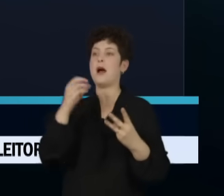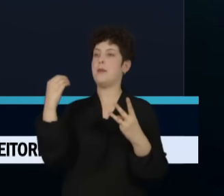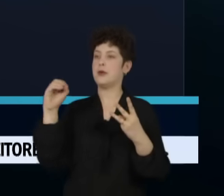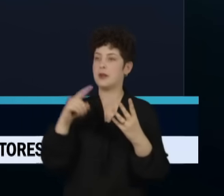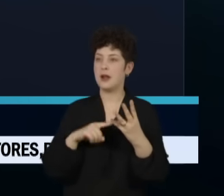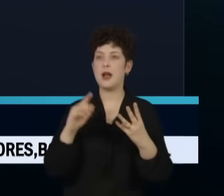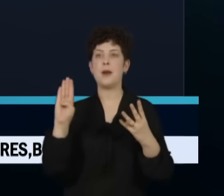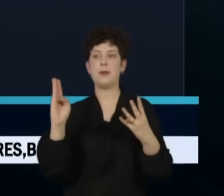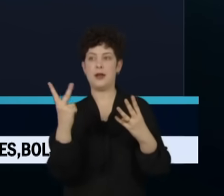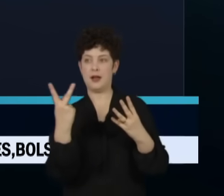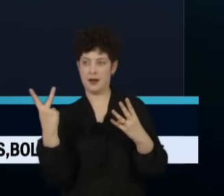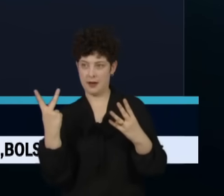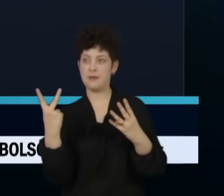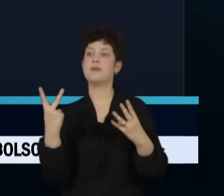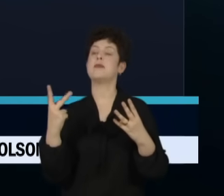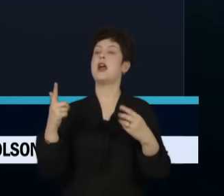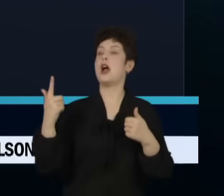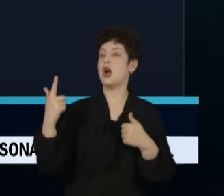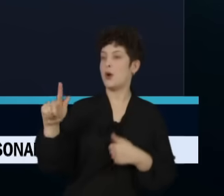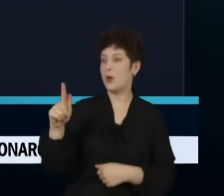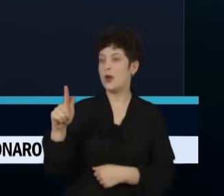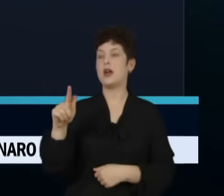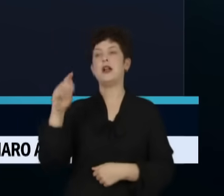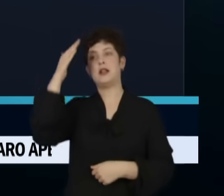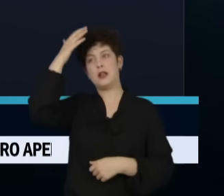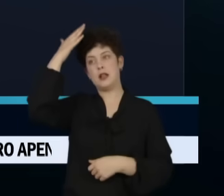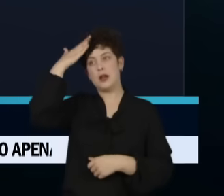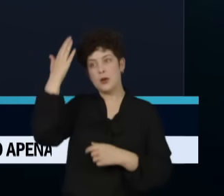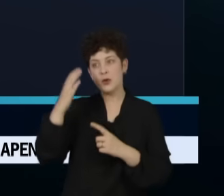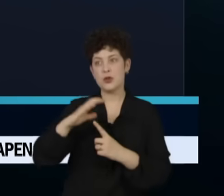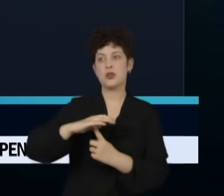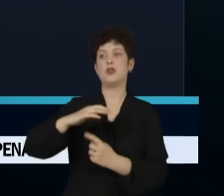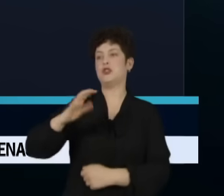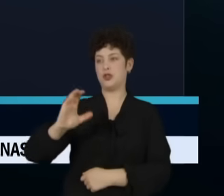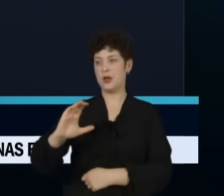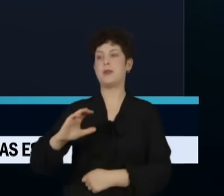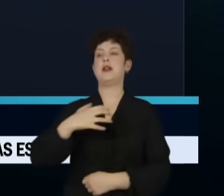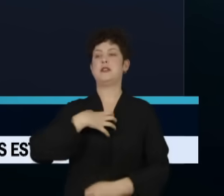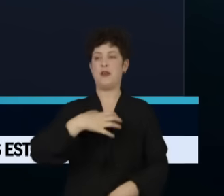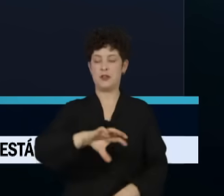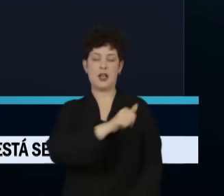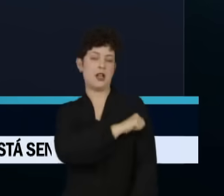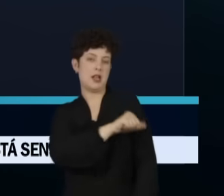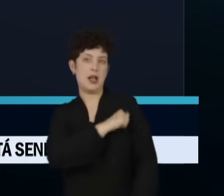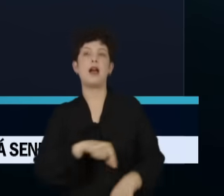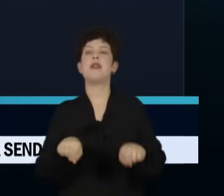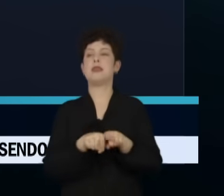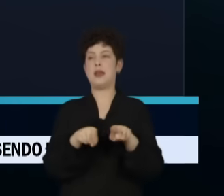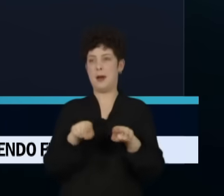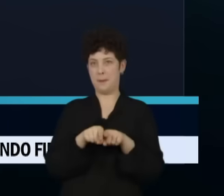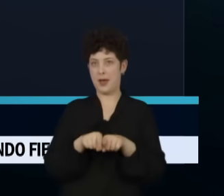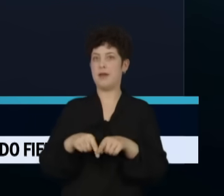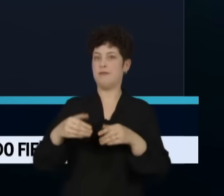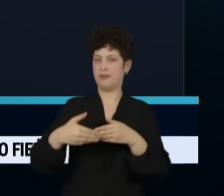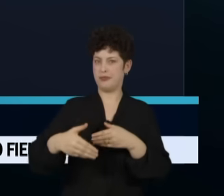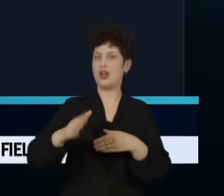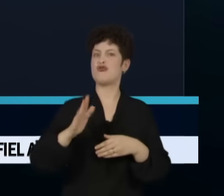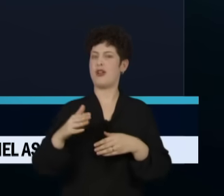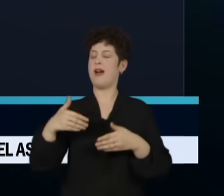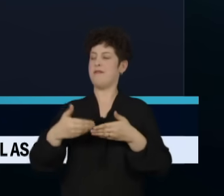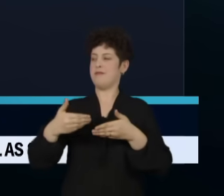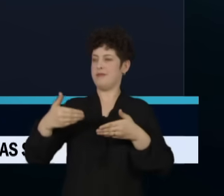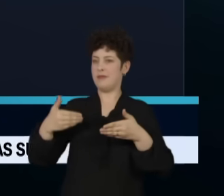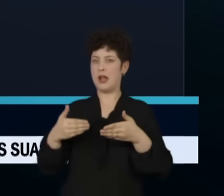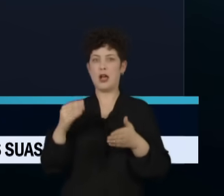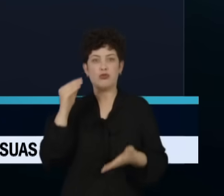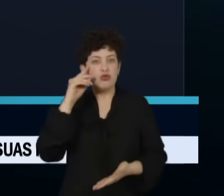e Belo Horizonte. Goiânia, Curitiba, Salvador e Rio de Janeiro também estão com trabalhos adiantados, mas